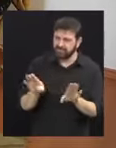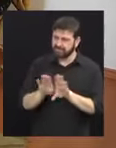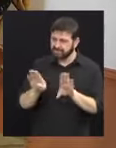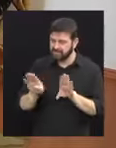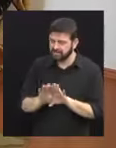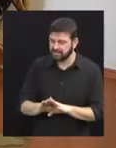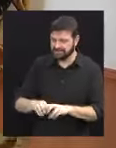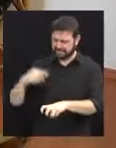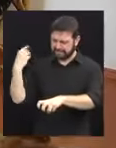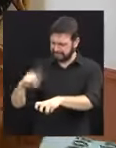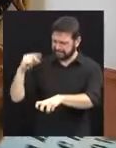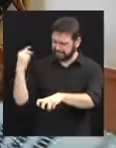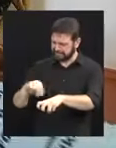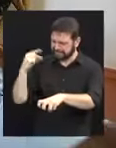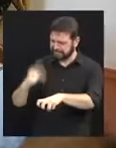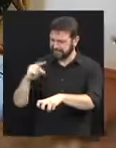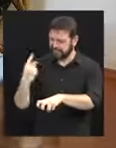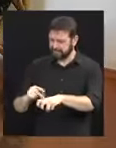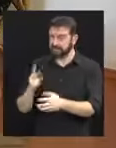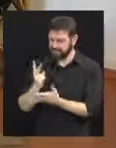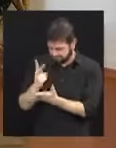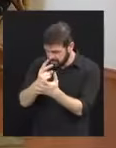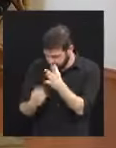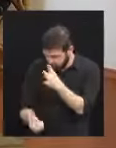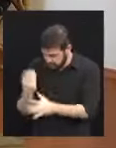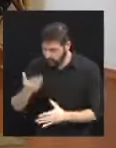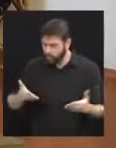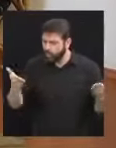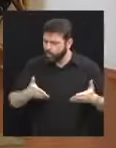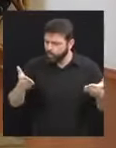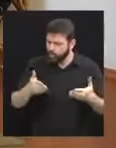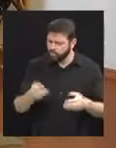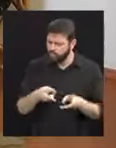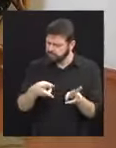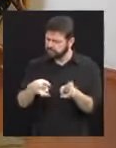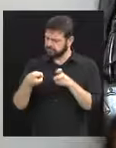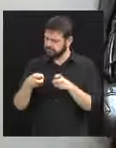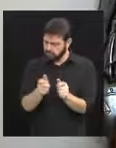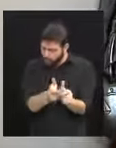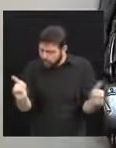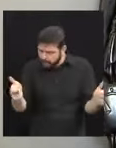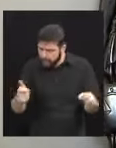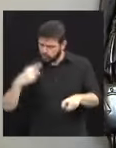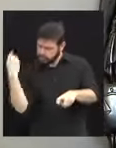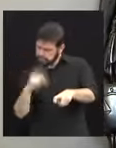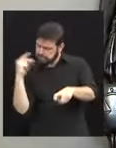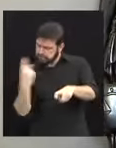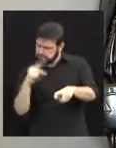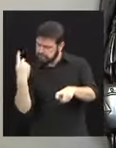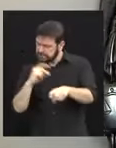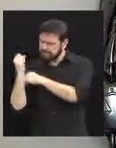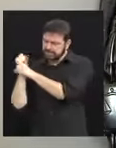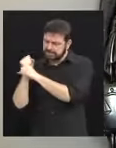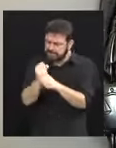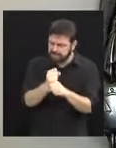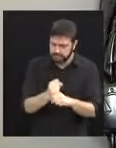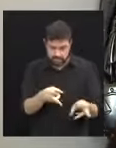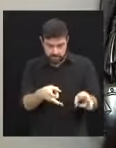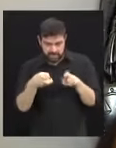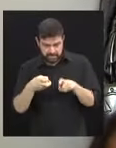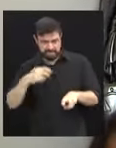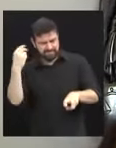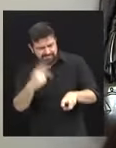existiram, mas nunca tiveram tão em evidência como estão hoje, ou existe ou aumentou de uns anos para cá? A gente tem visto mais casos